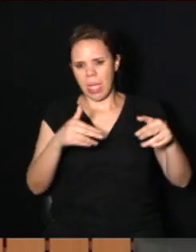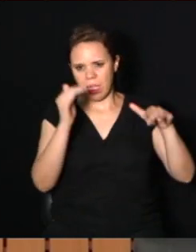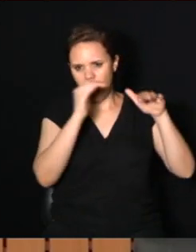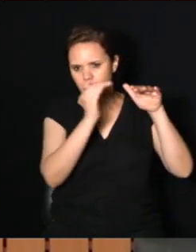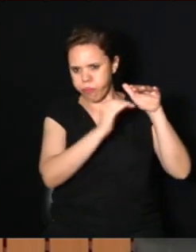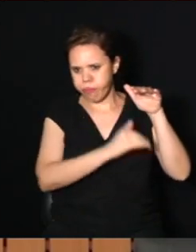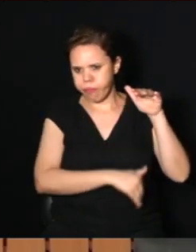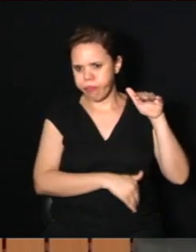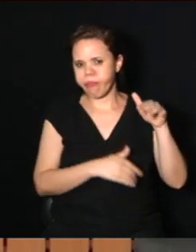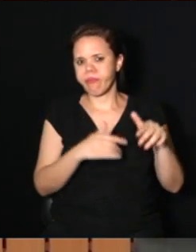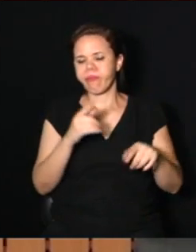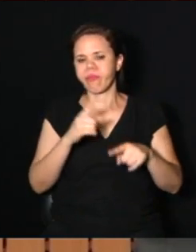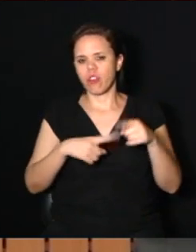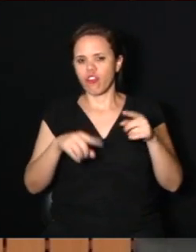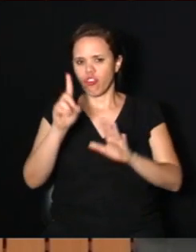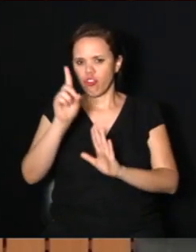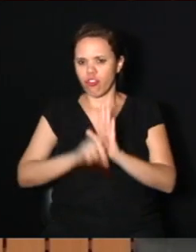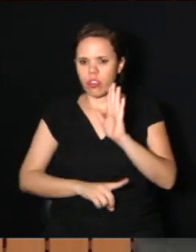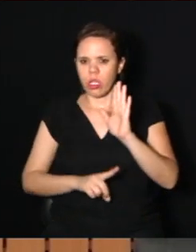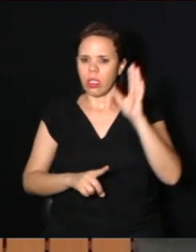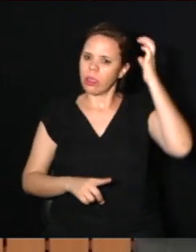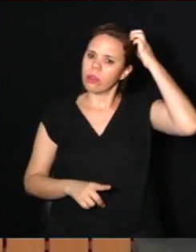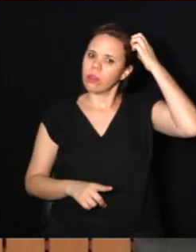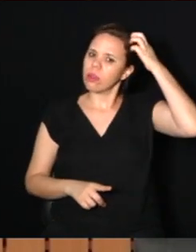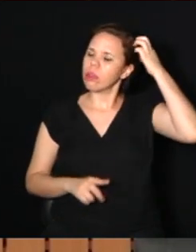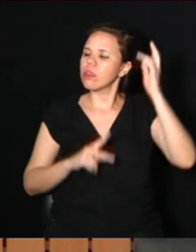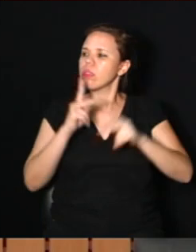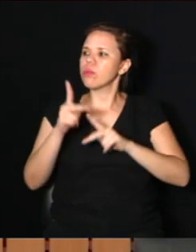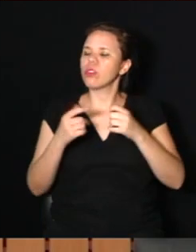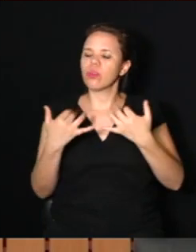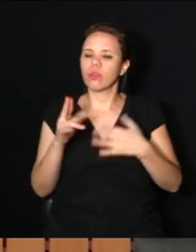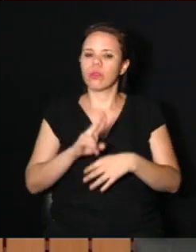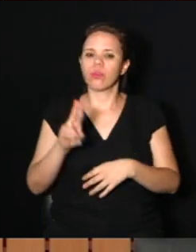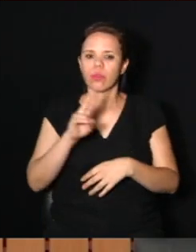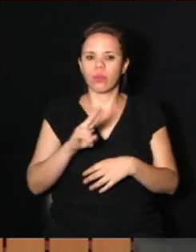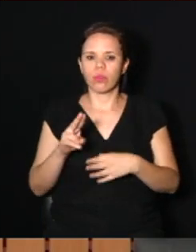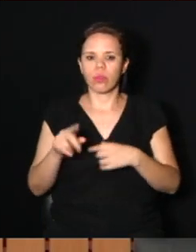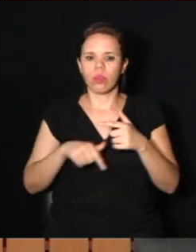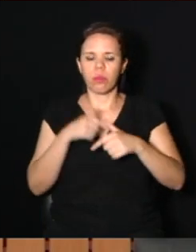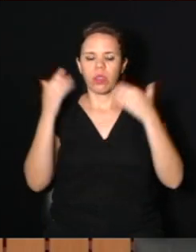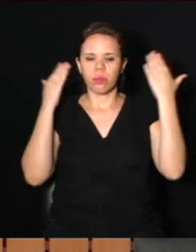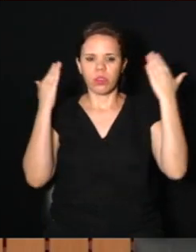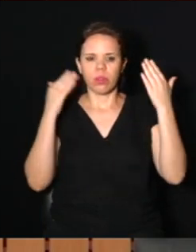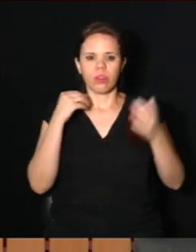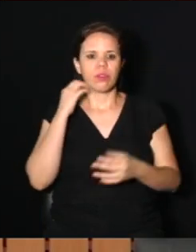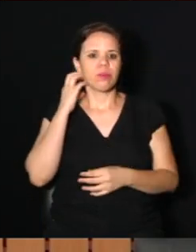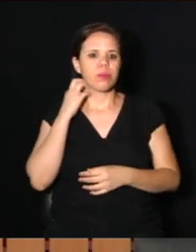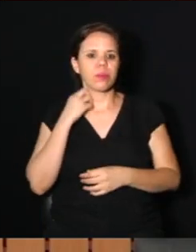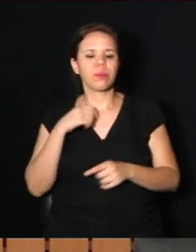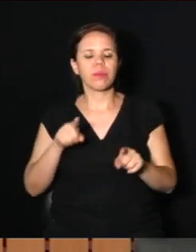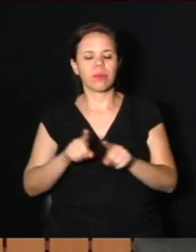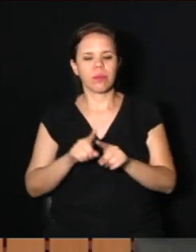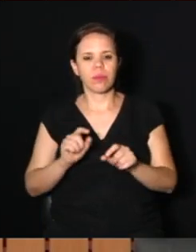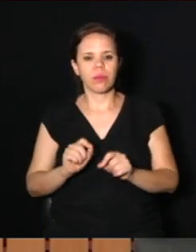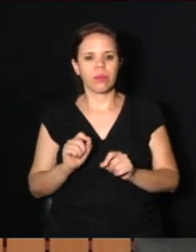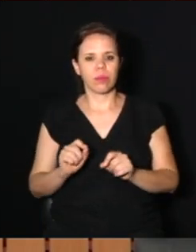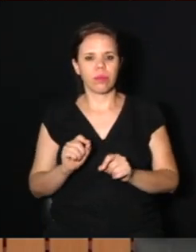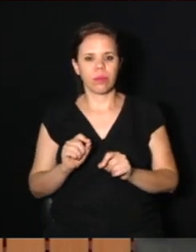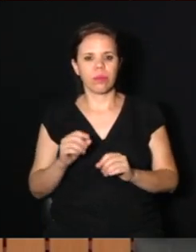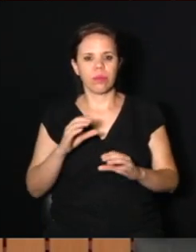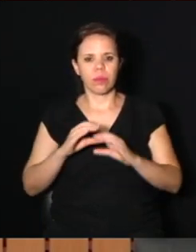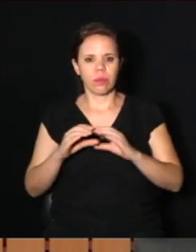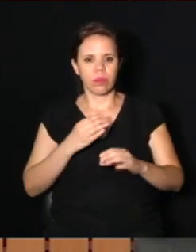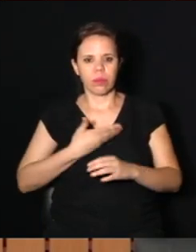é por direito da população usuária dos serviços de psicologia, e, além de tudo, interlocução com os